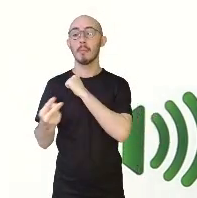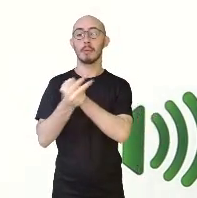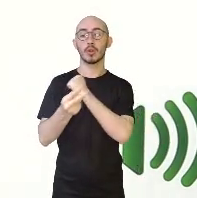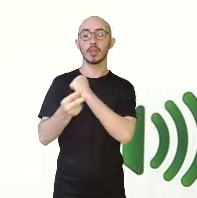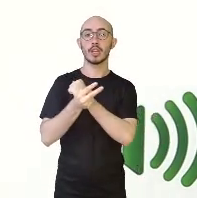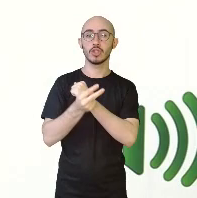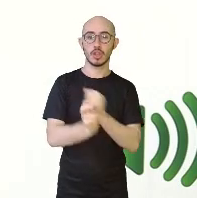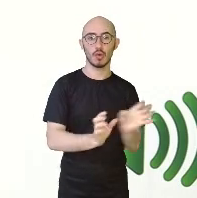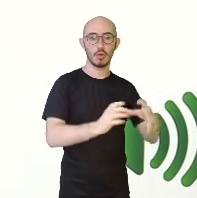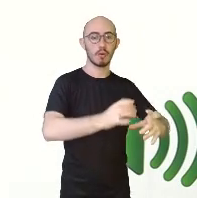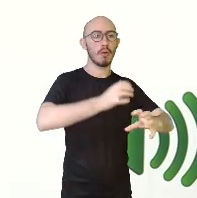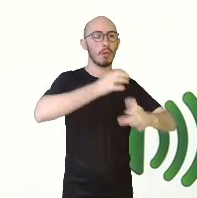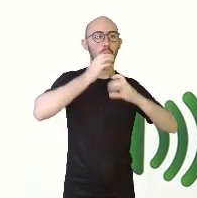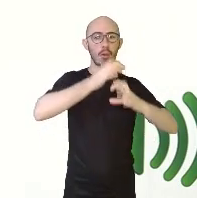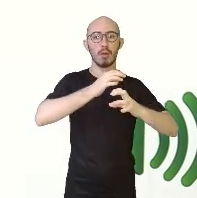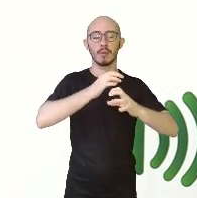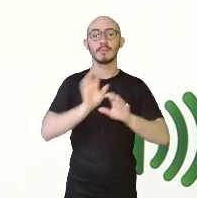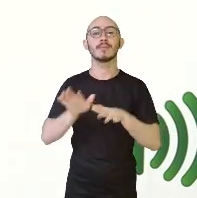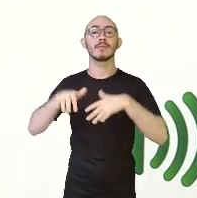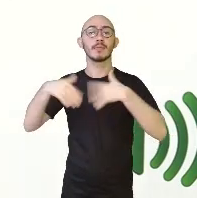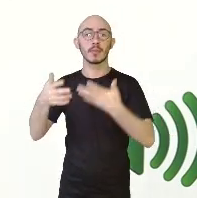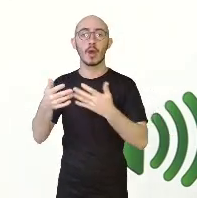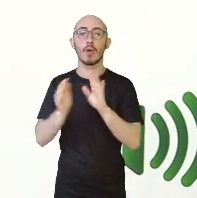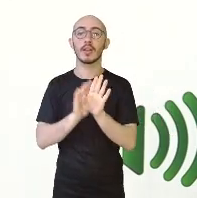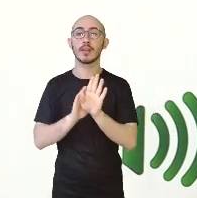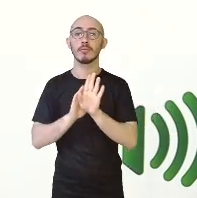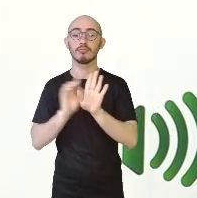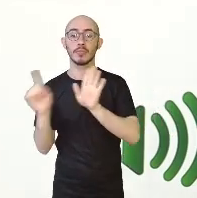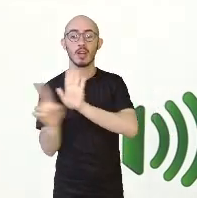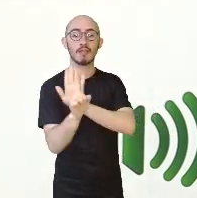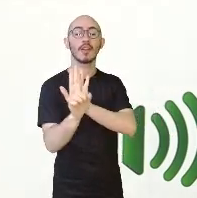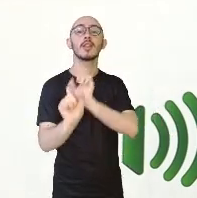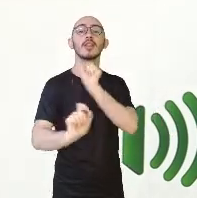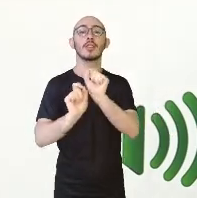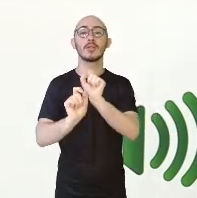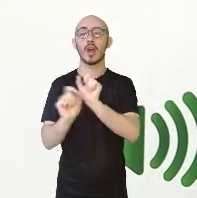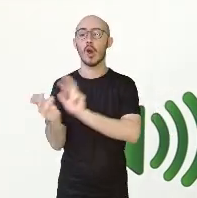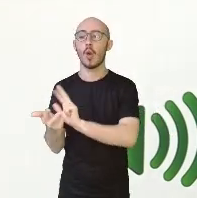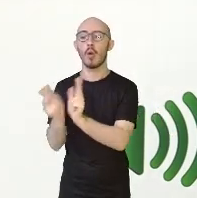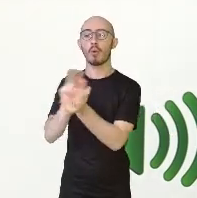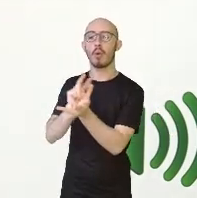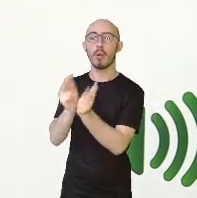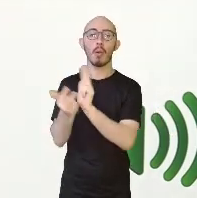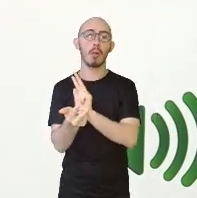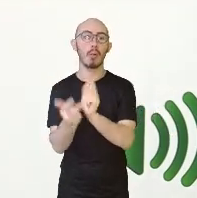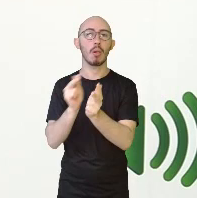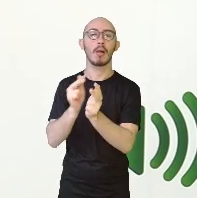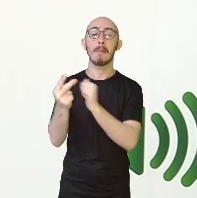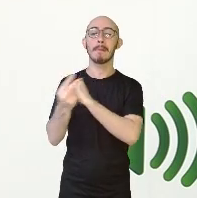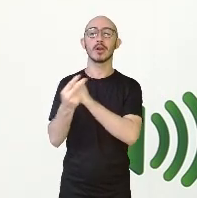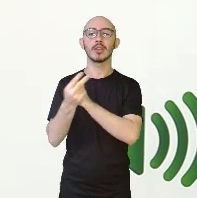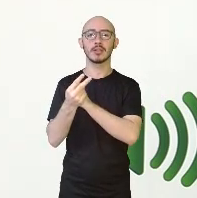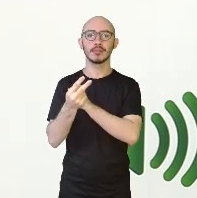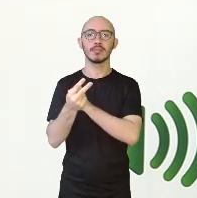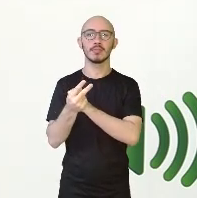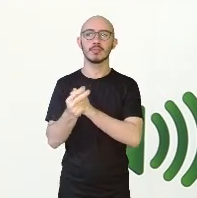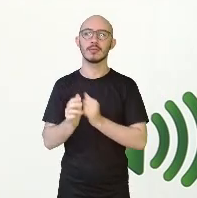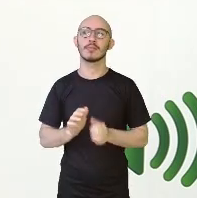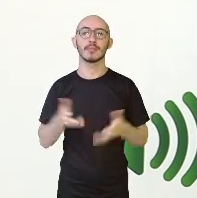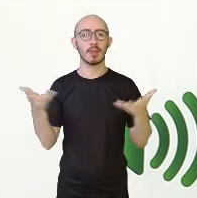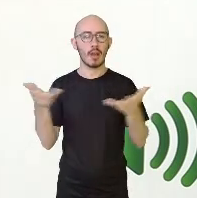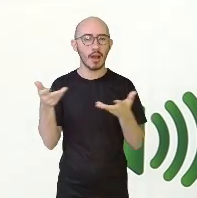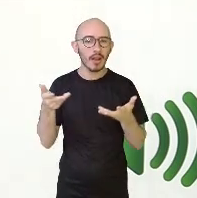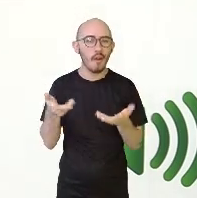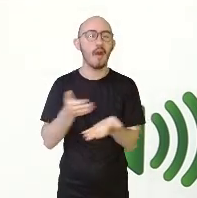A orquestra ali, os capoeiristas iam na frente, fazendo alguns passos. E aí, esses passos da capoeira que a gente vai ver.